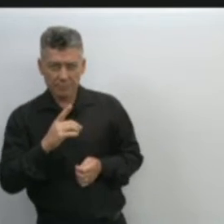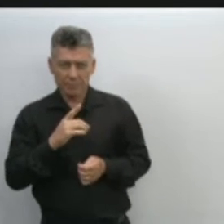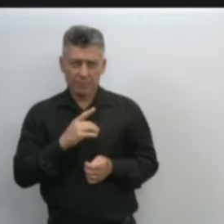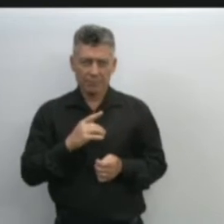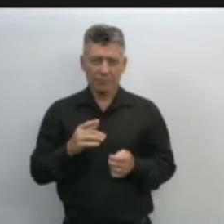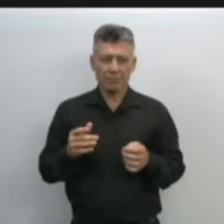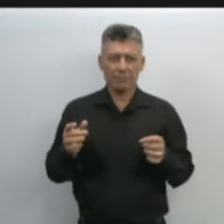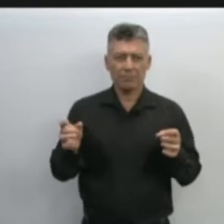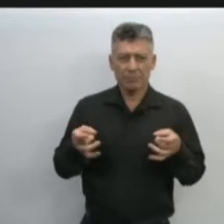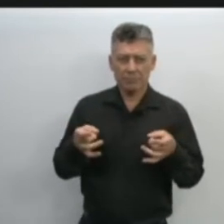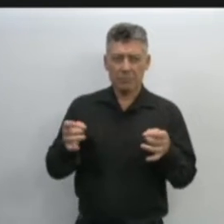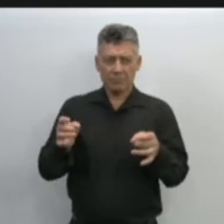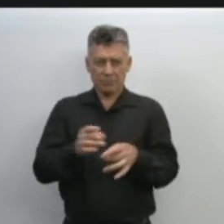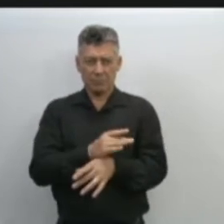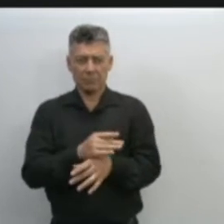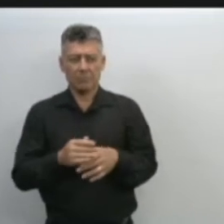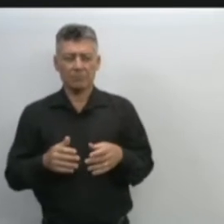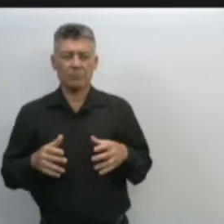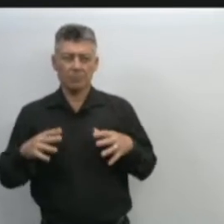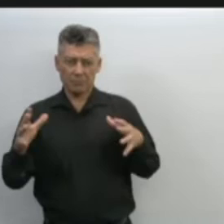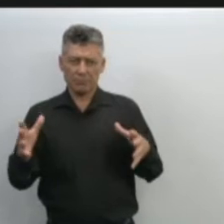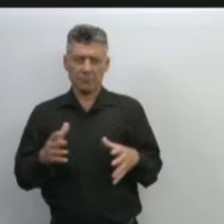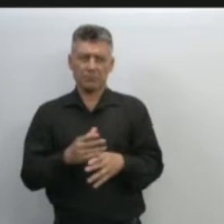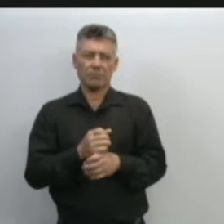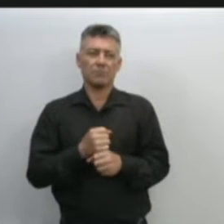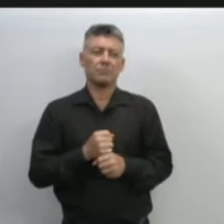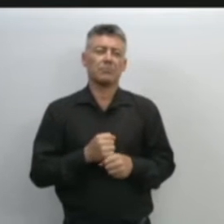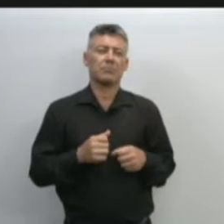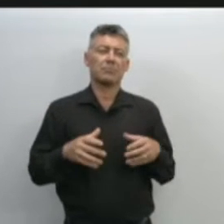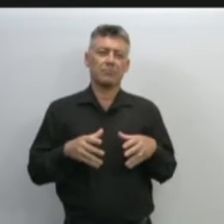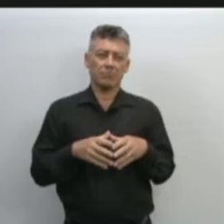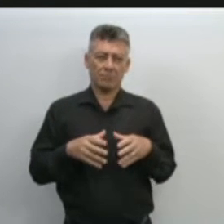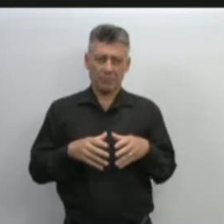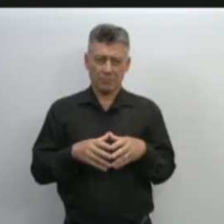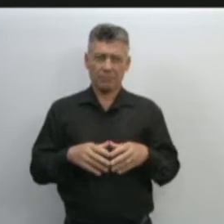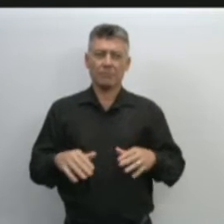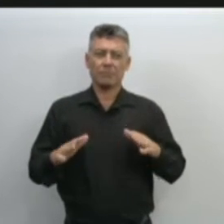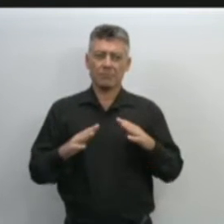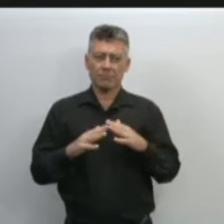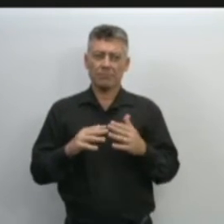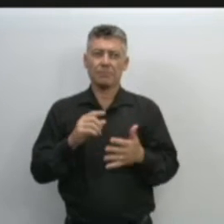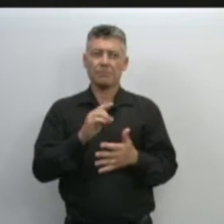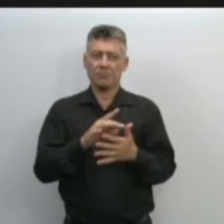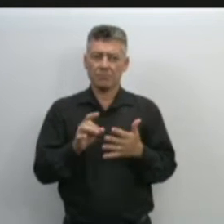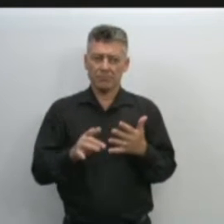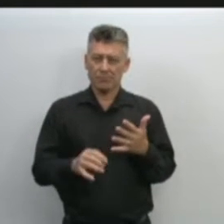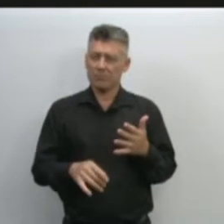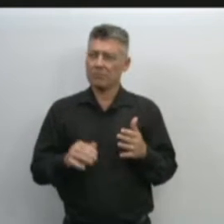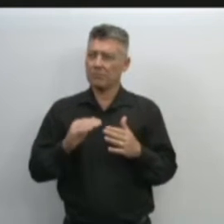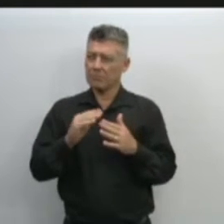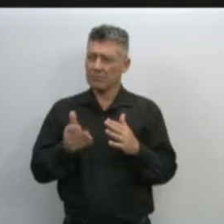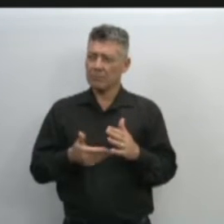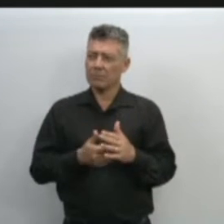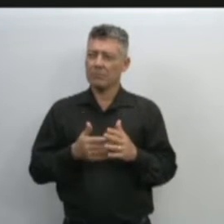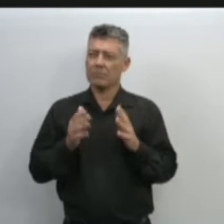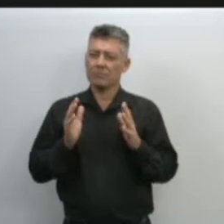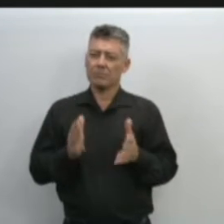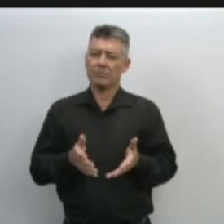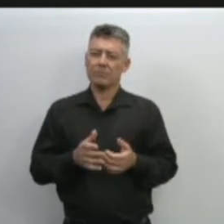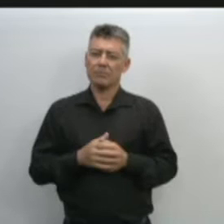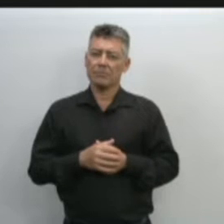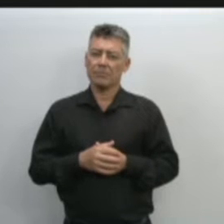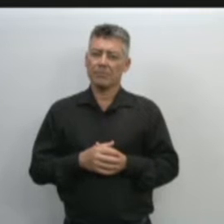ação conjunta com toda a casa, em todas as ações que respeito quem